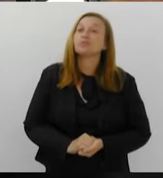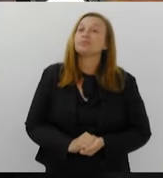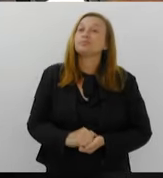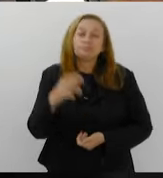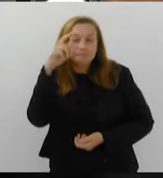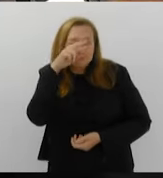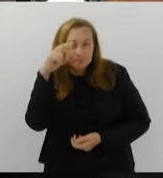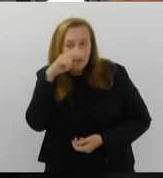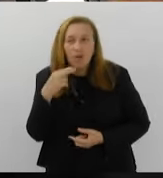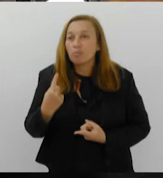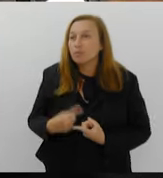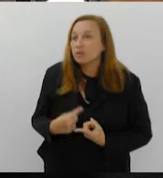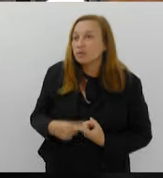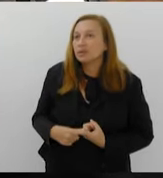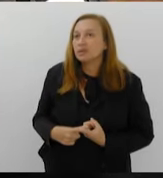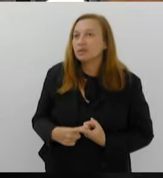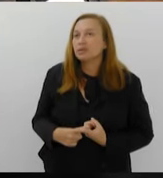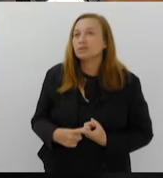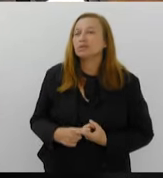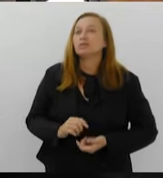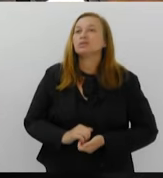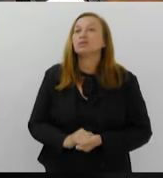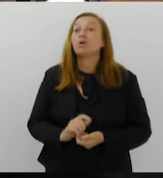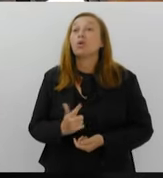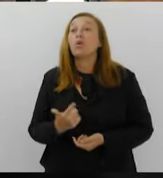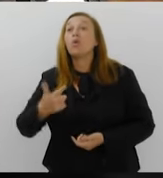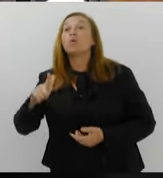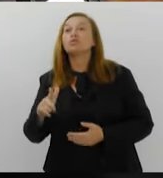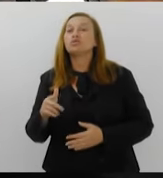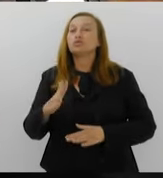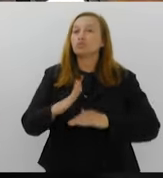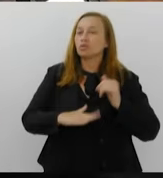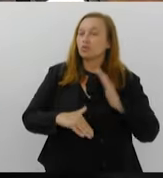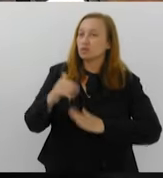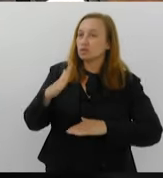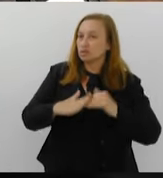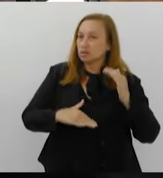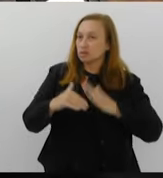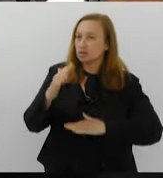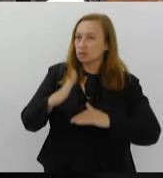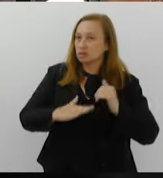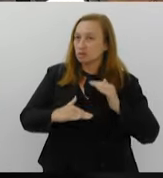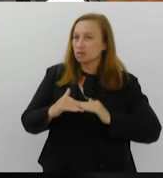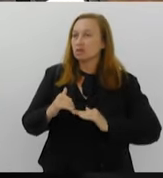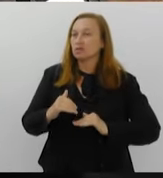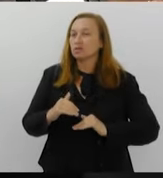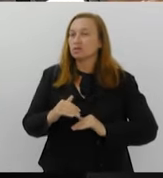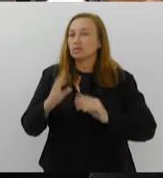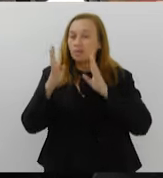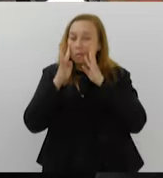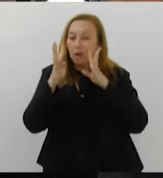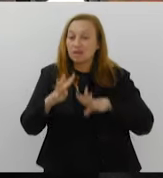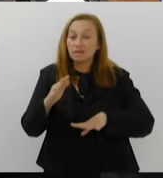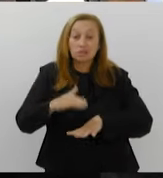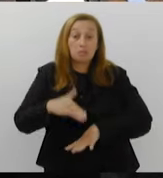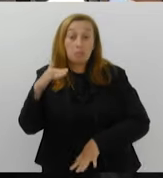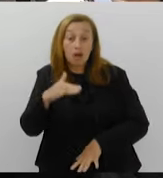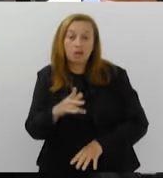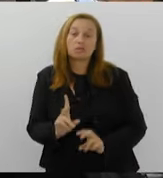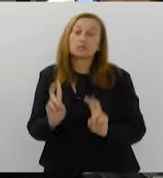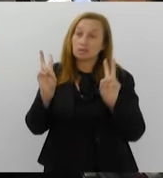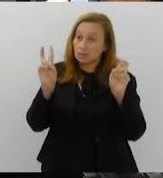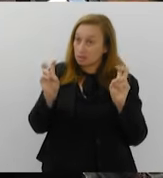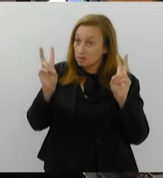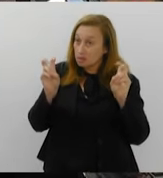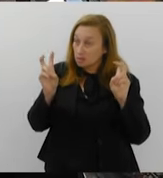averiguado. Por quê? Porque, a partir daí, outros profissionais ficarão mais atentos a essas